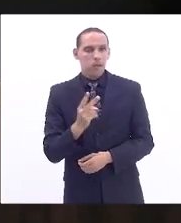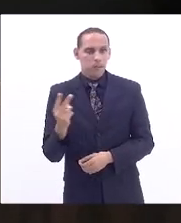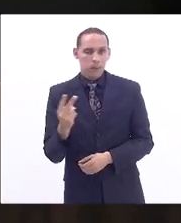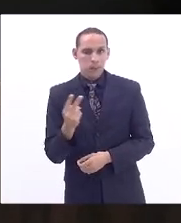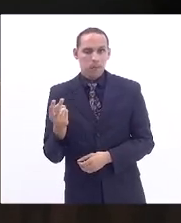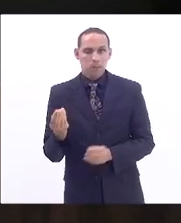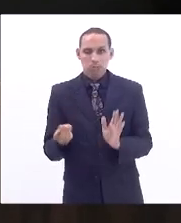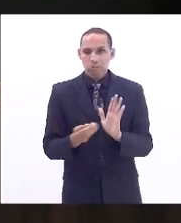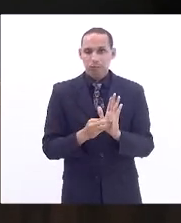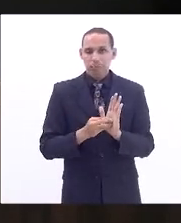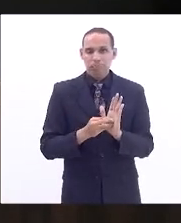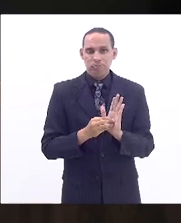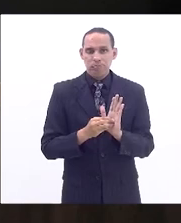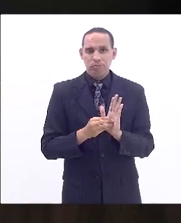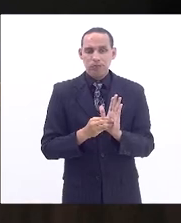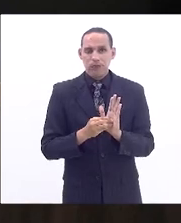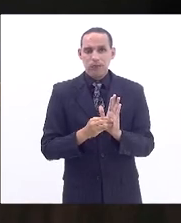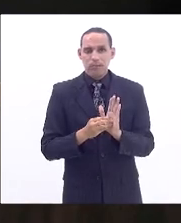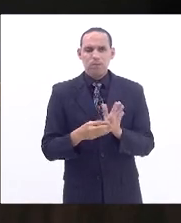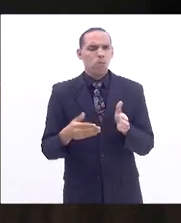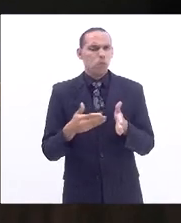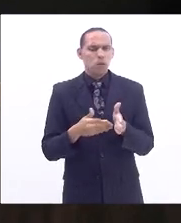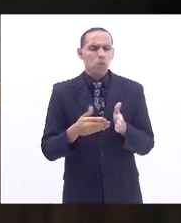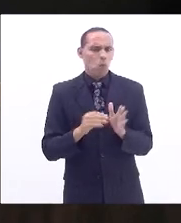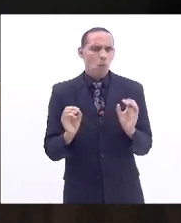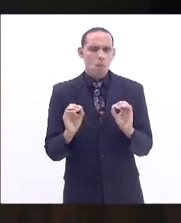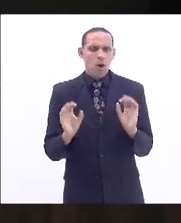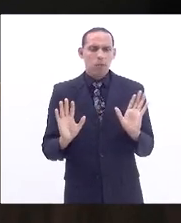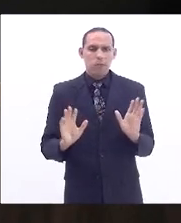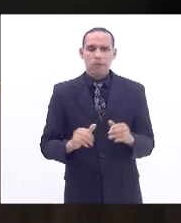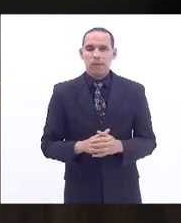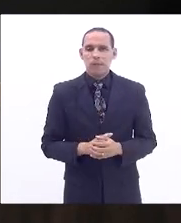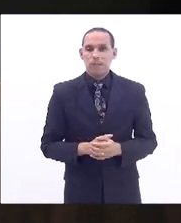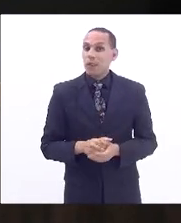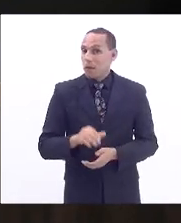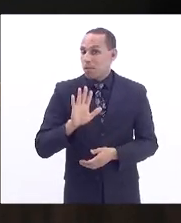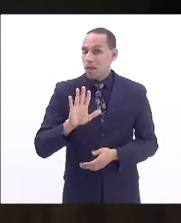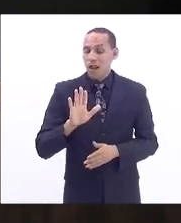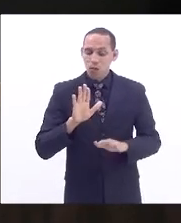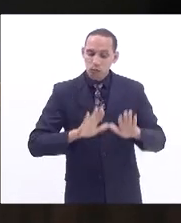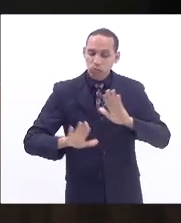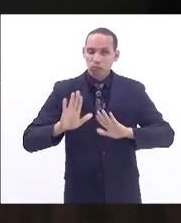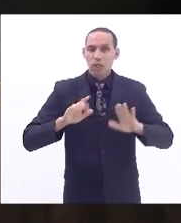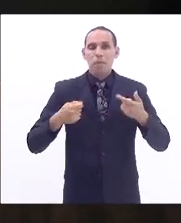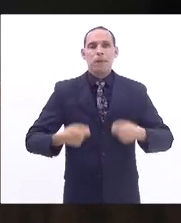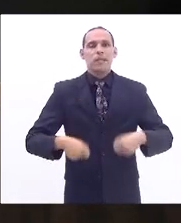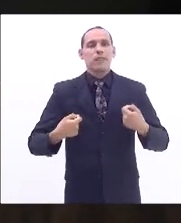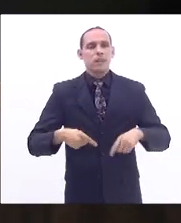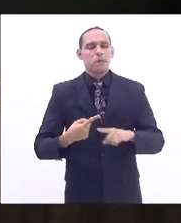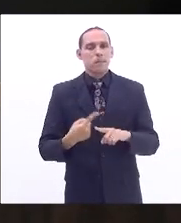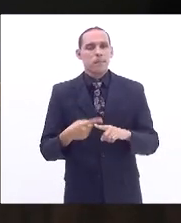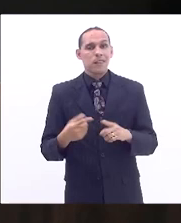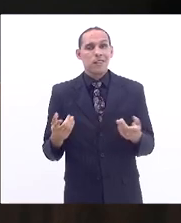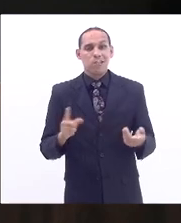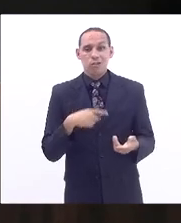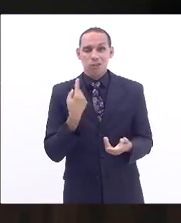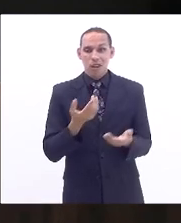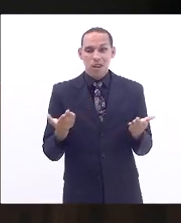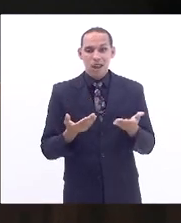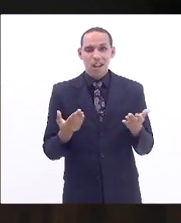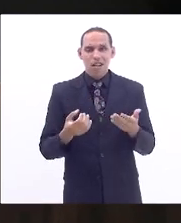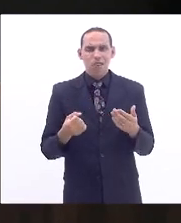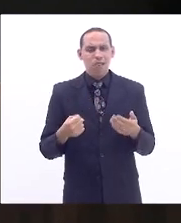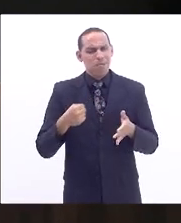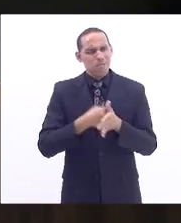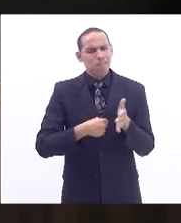22 Não estou colocando ótima não Ok mas tem que ter cuidado aqui que nós agora mesmo fizemos uma